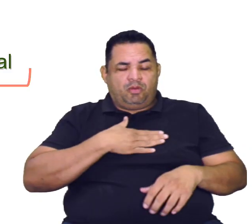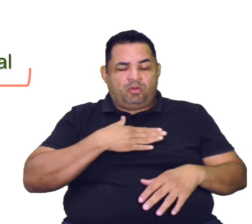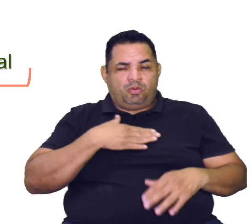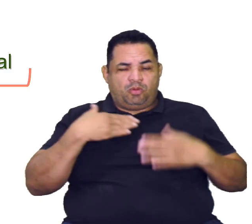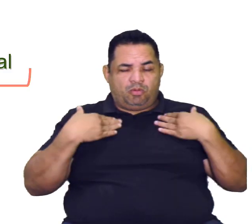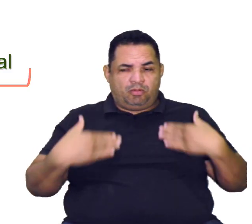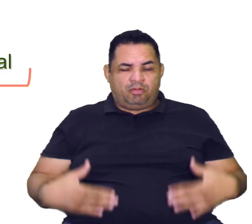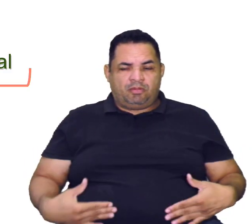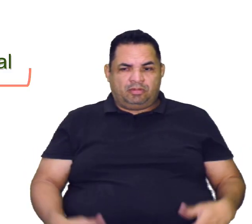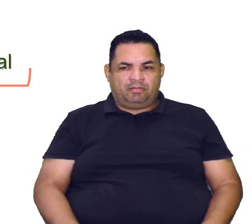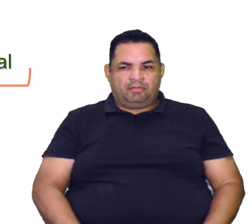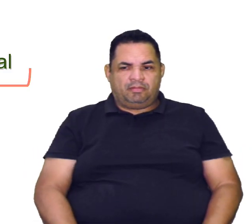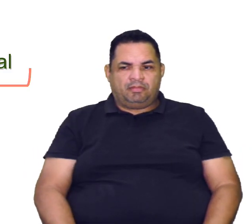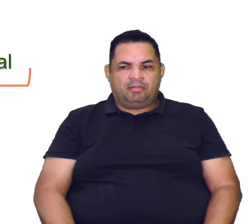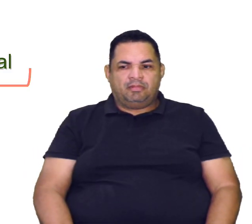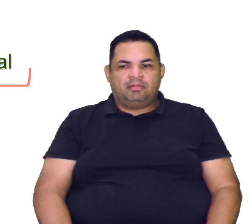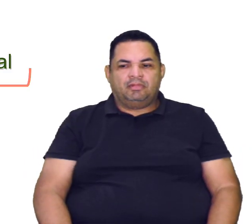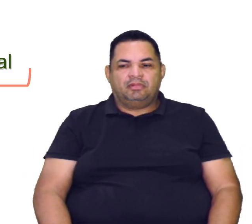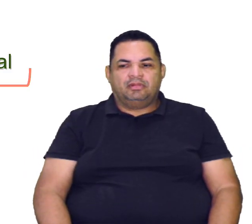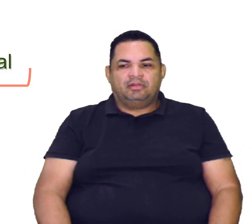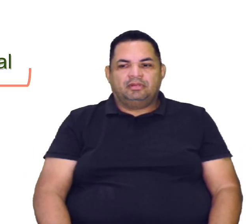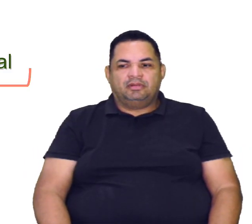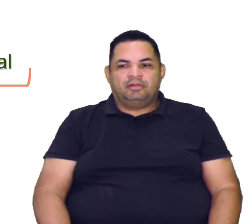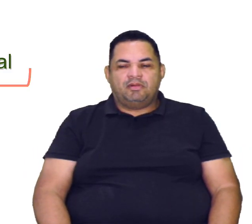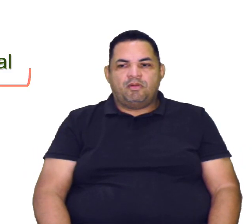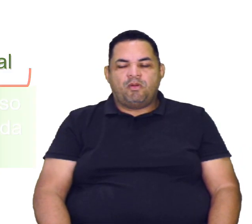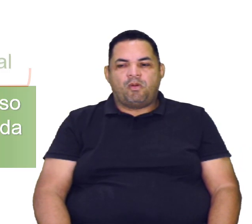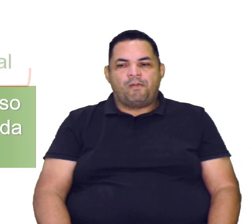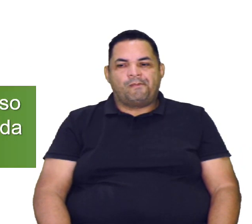certo? Isso aí, prof.